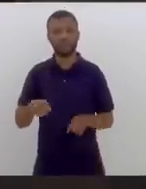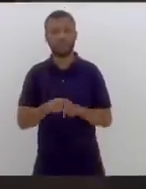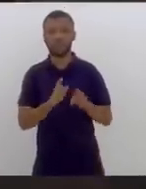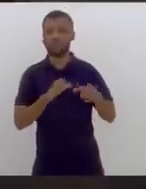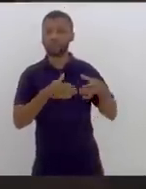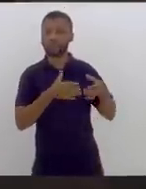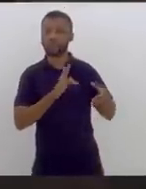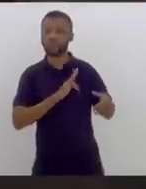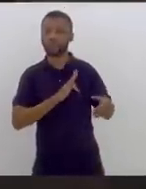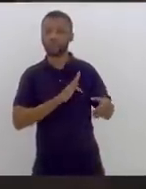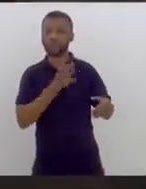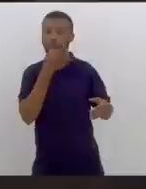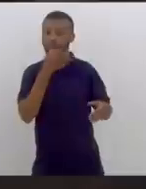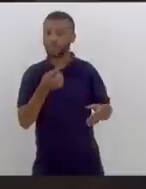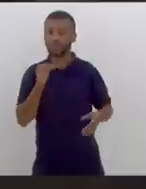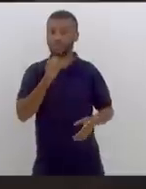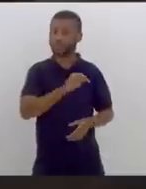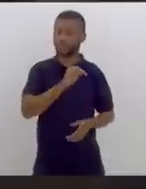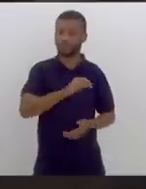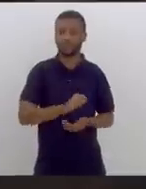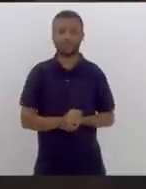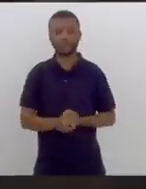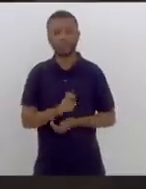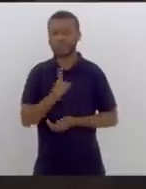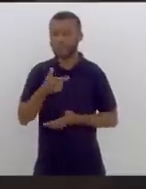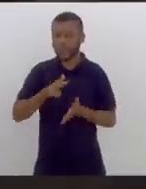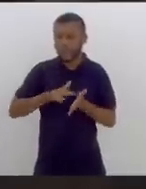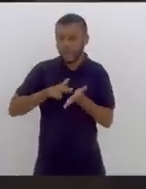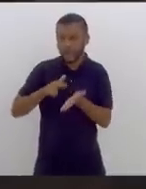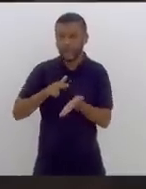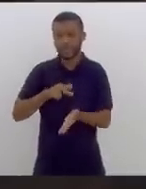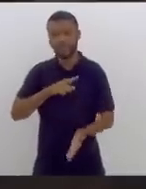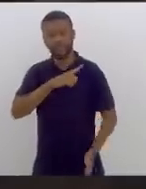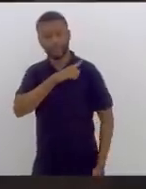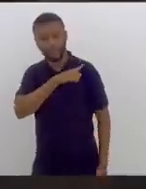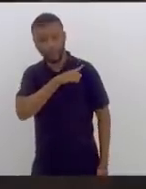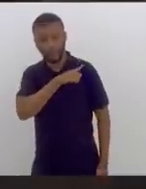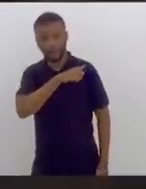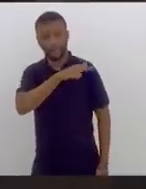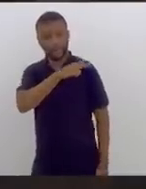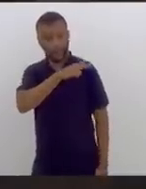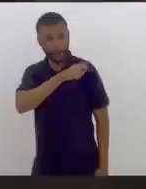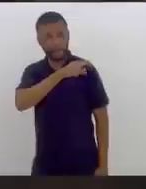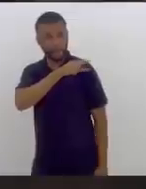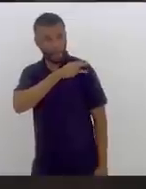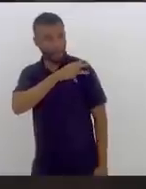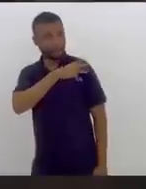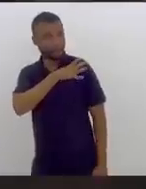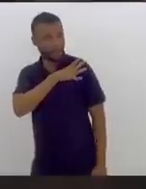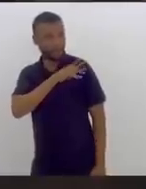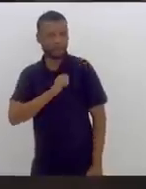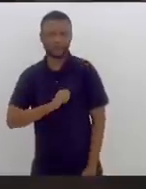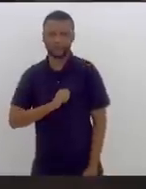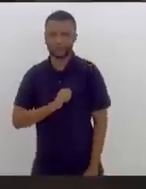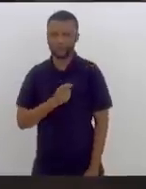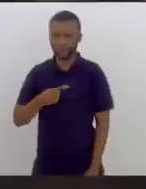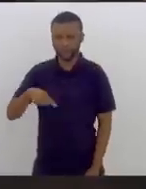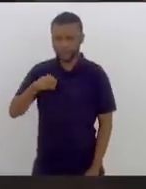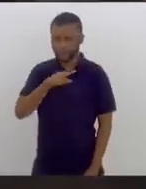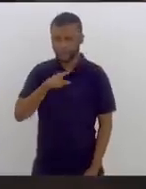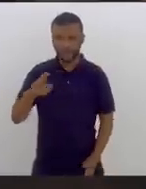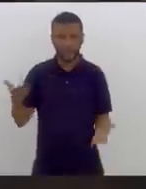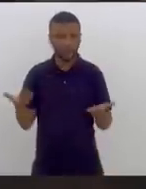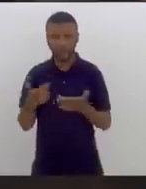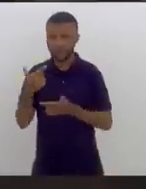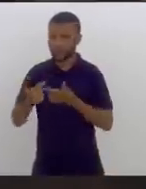os olhos da Corporação Será que a carta patente faz diferença nessa hora desses todos que levantaram a mão eles estariam na rua